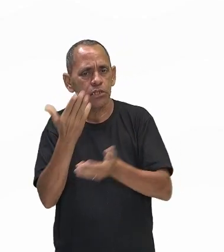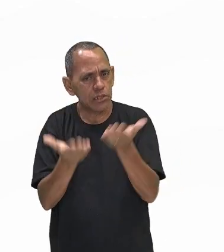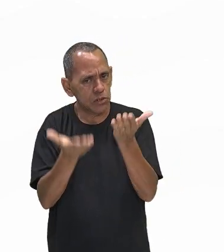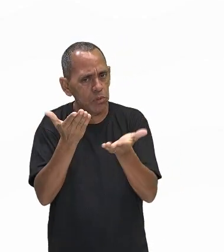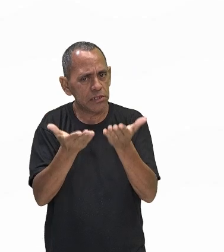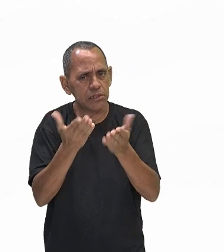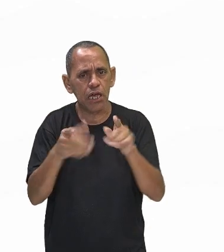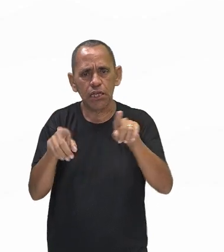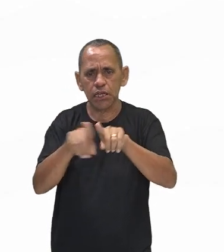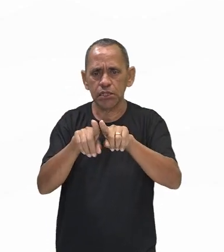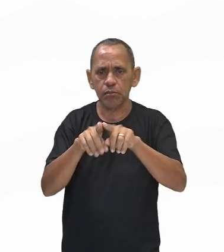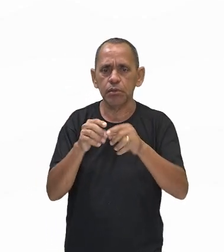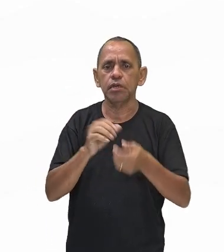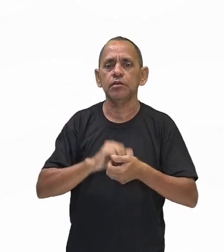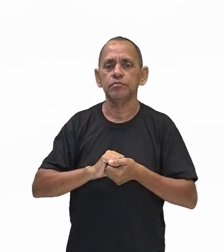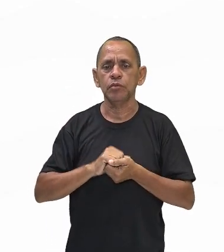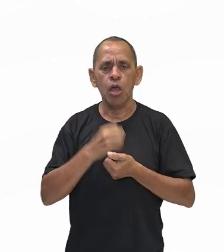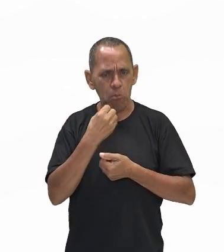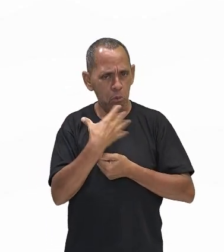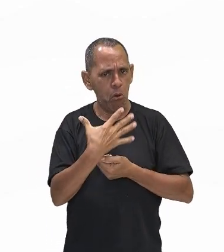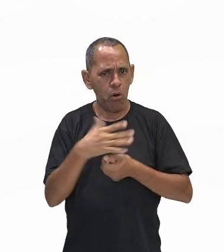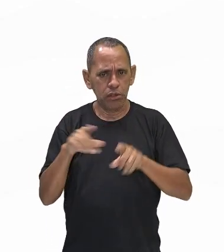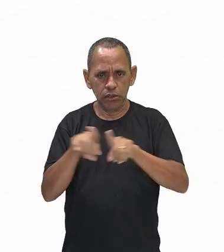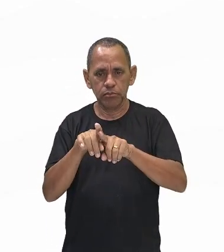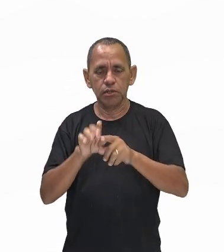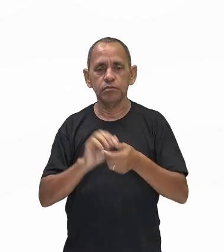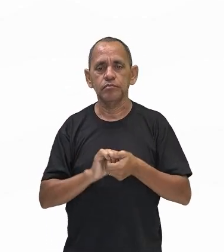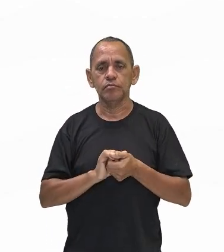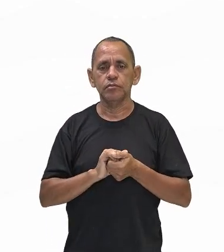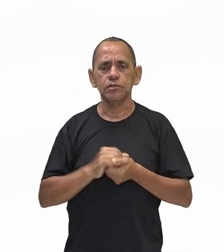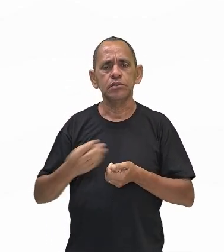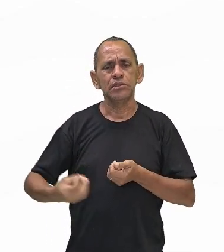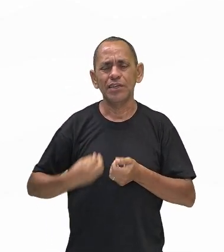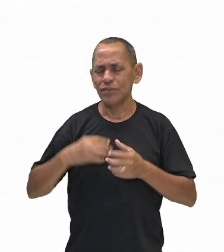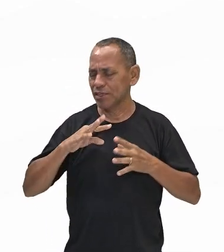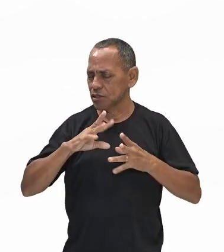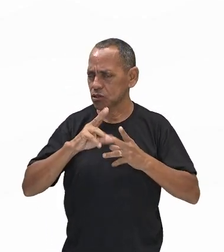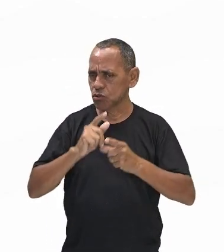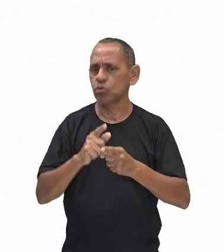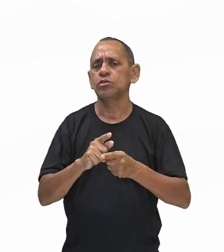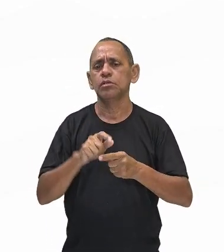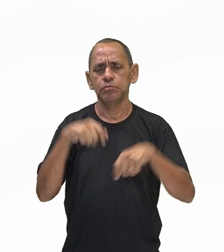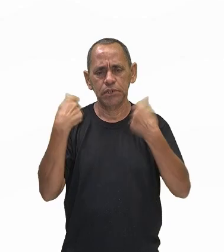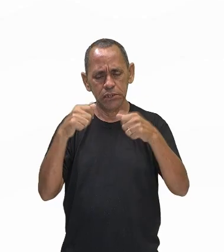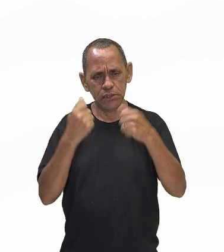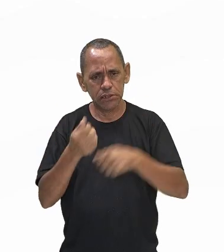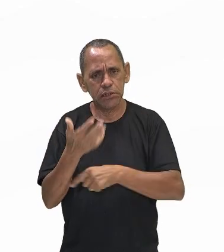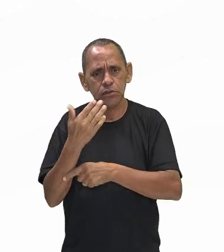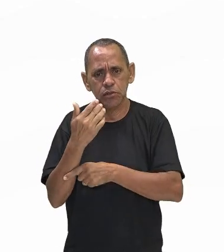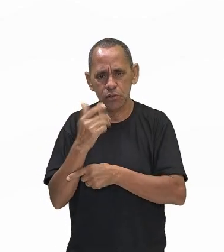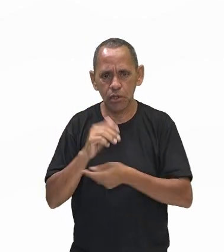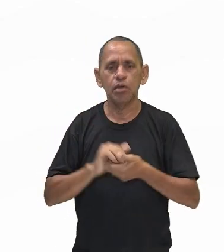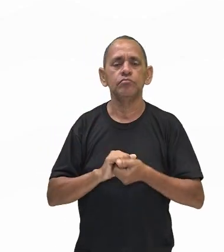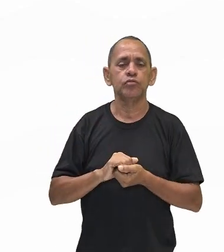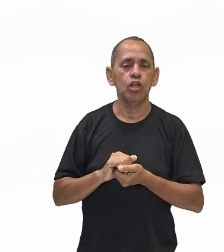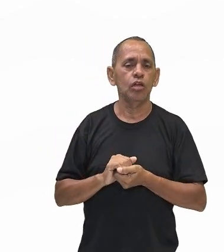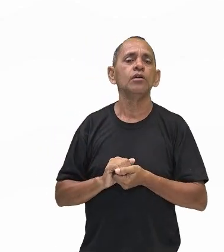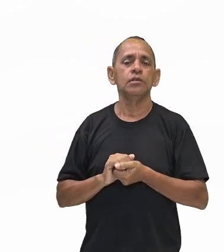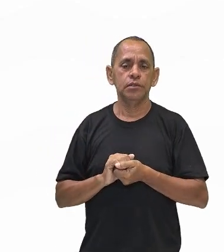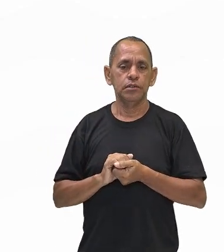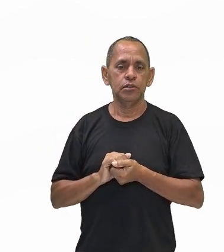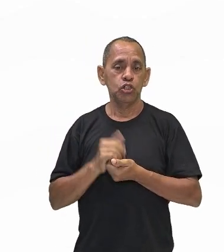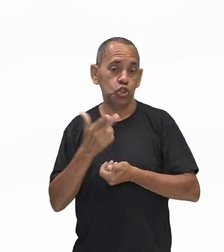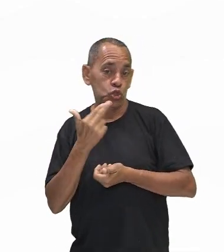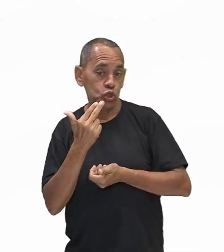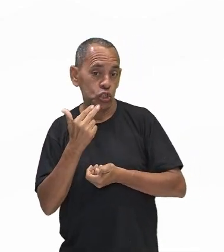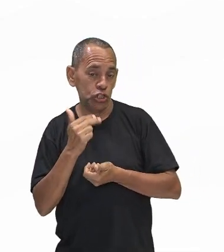equilibrada isso daí é para tudo na vida né uma alimentação equilibrada rica em nutrientes pobre em gorduras